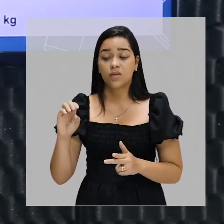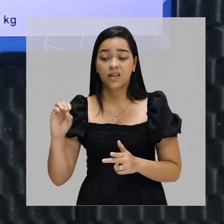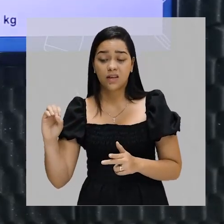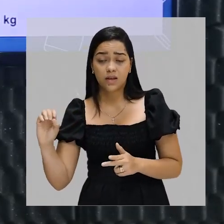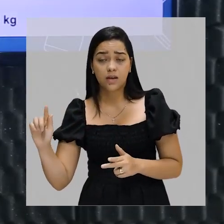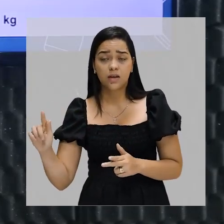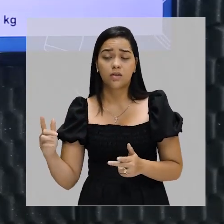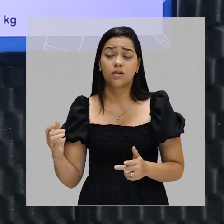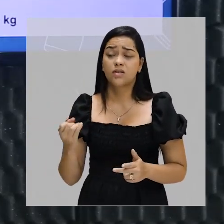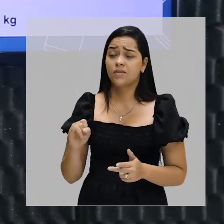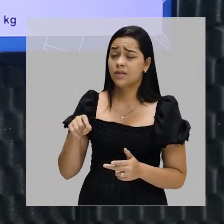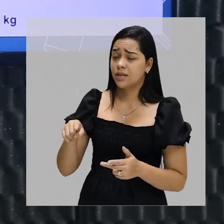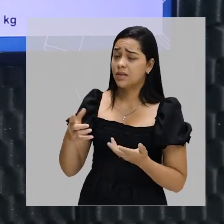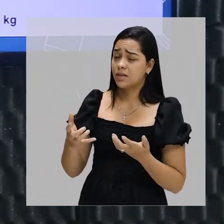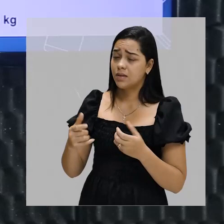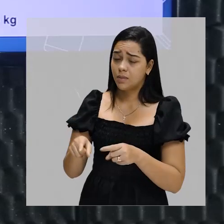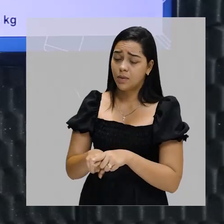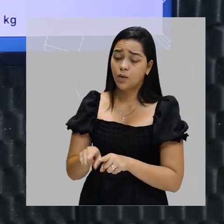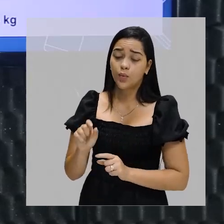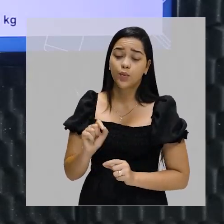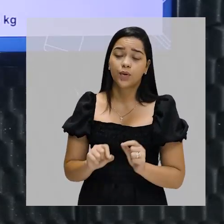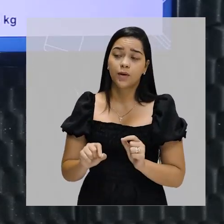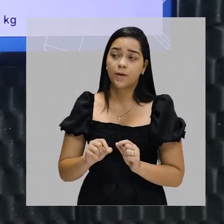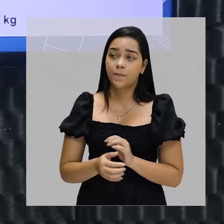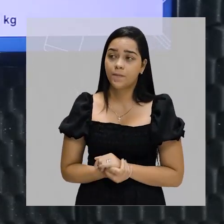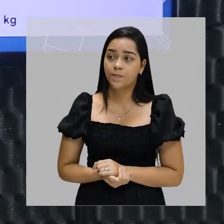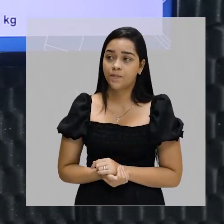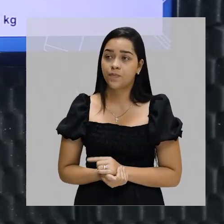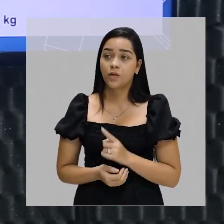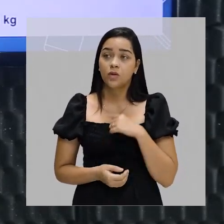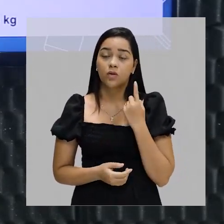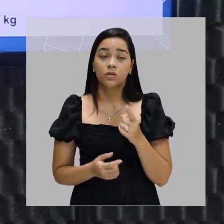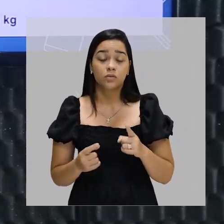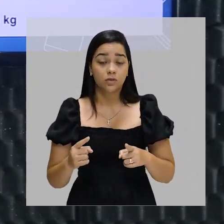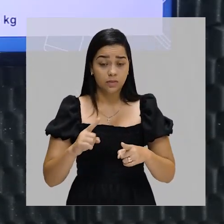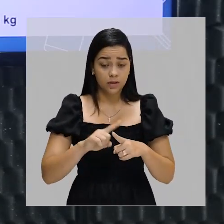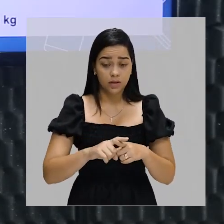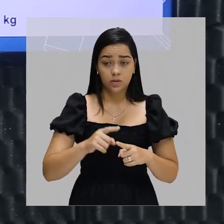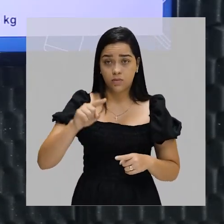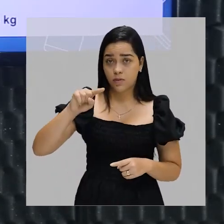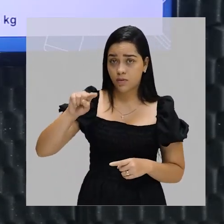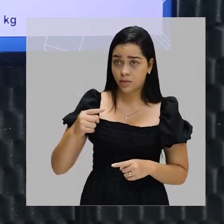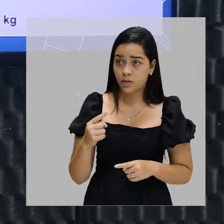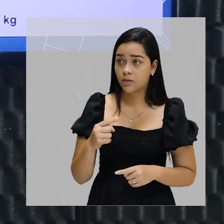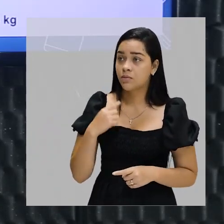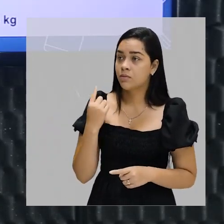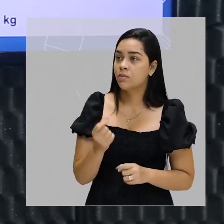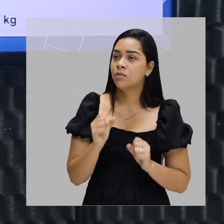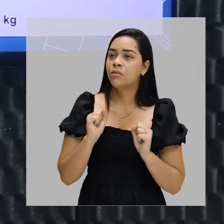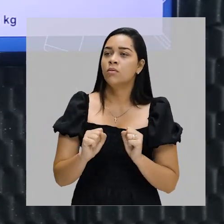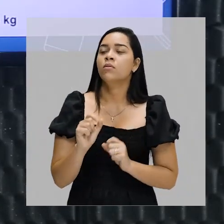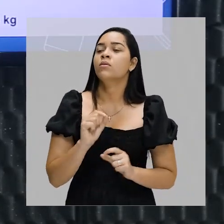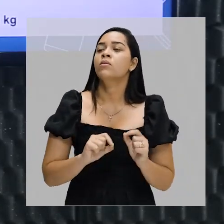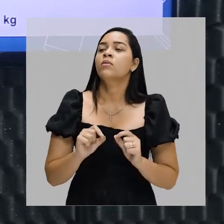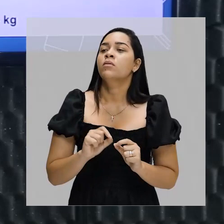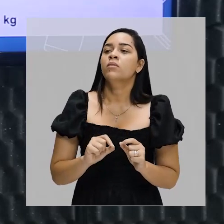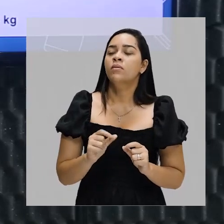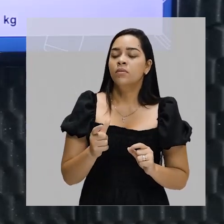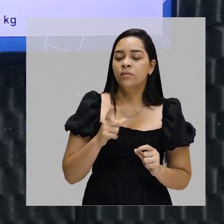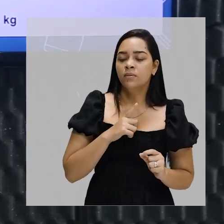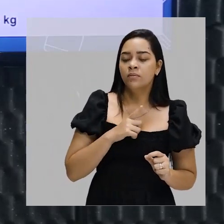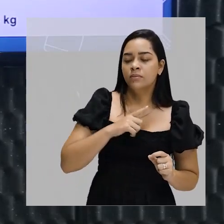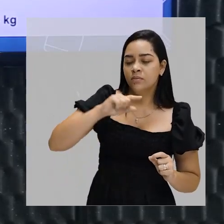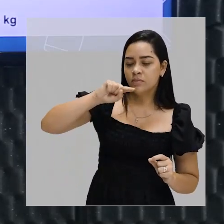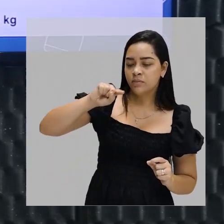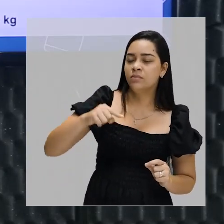2.500. Se você quiser também, pode fazer assim. Como estamos multiplicando por 1000, nós podemos deslocar a vírgula,